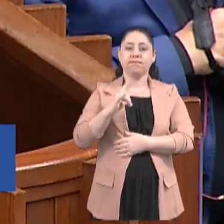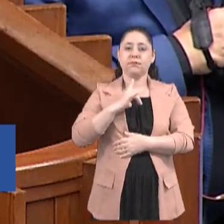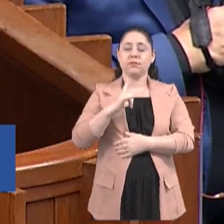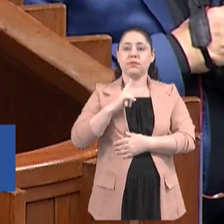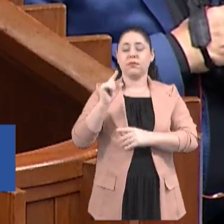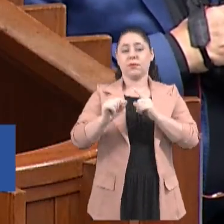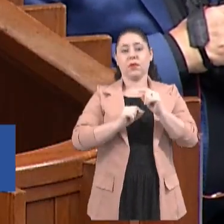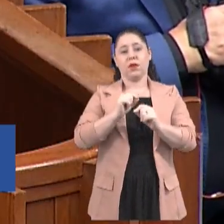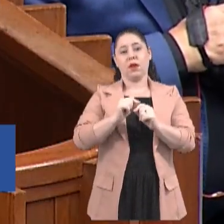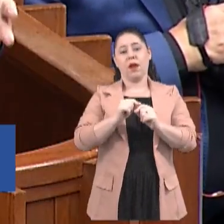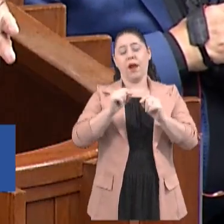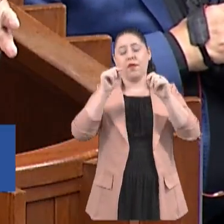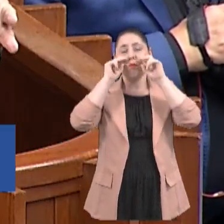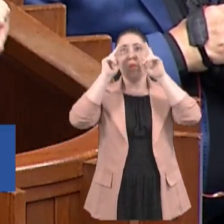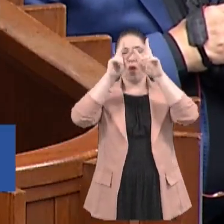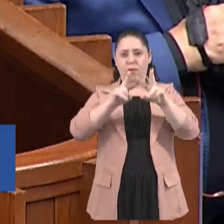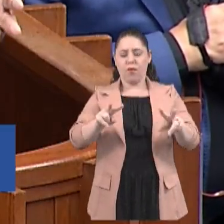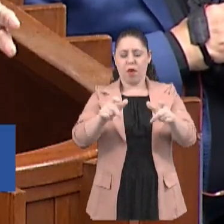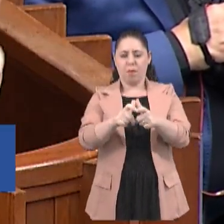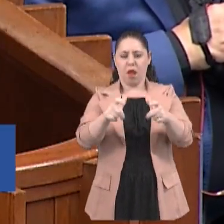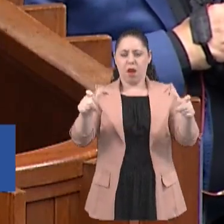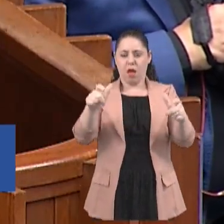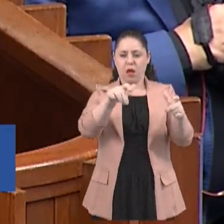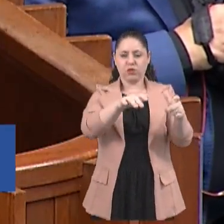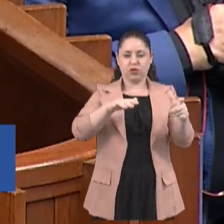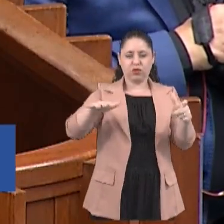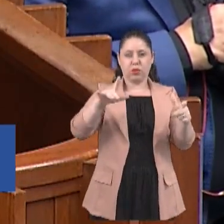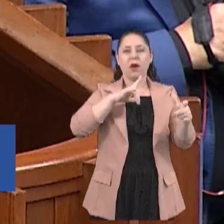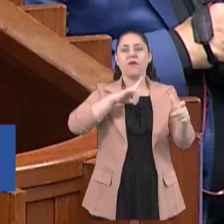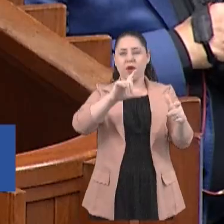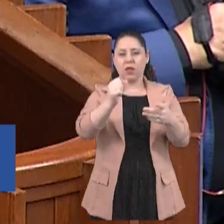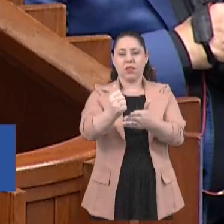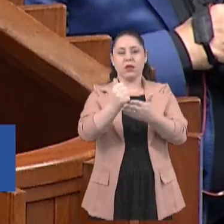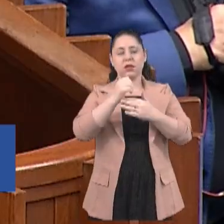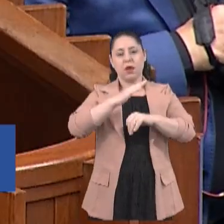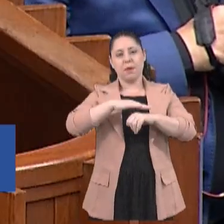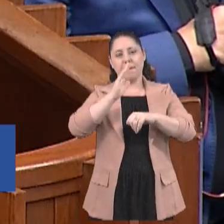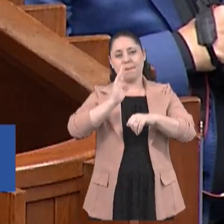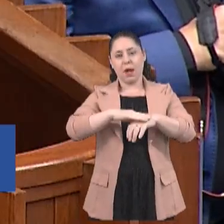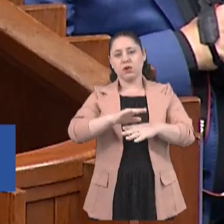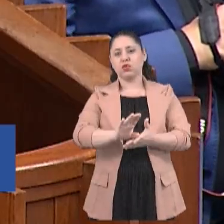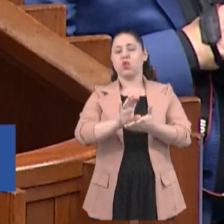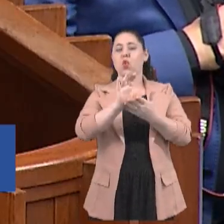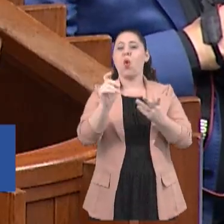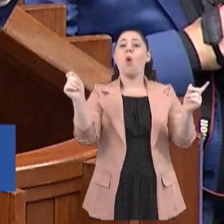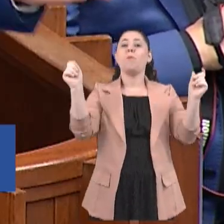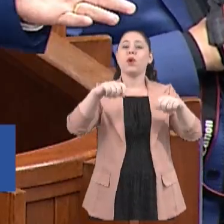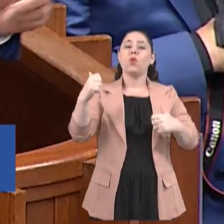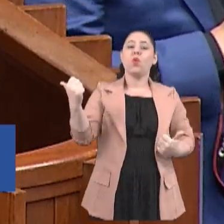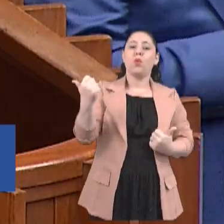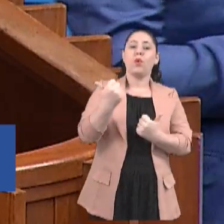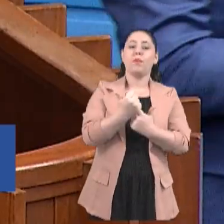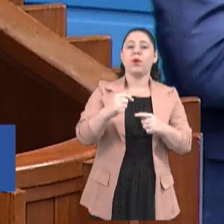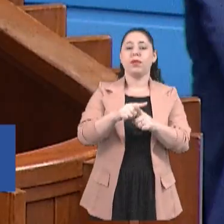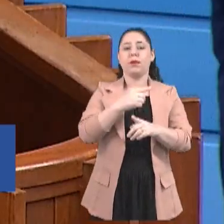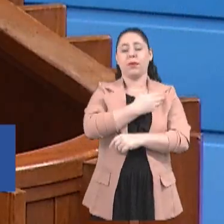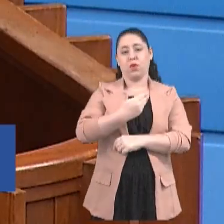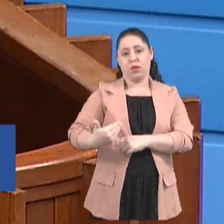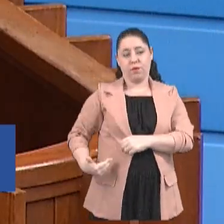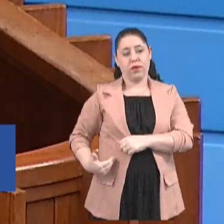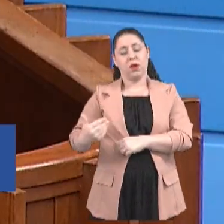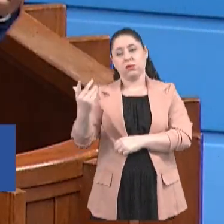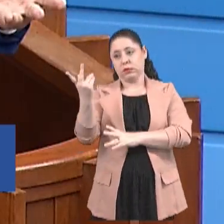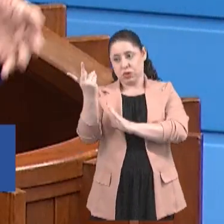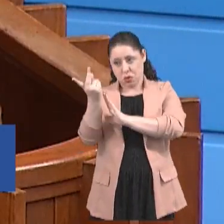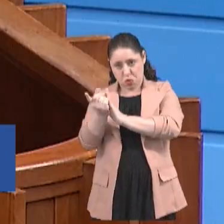que vai dar mais visibilidade ainda para essa região, que vai trazer mais condições de apoio, inclusive governamental, que